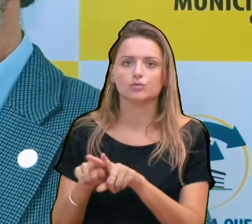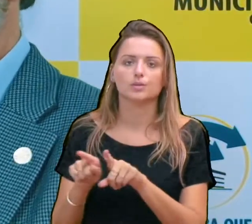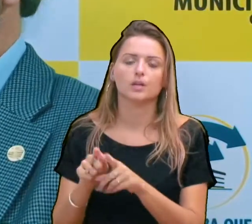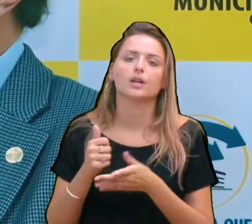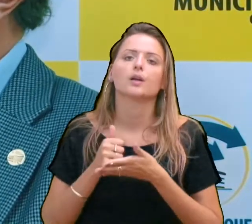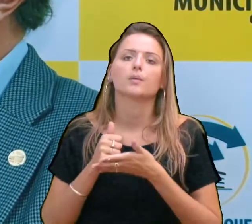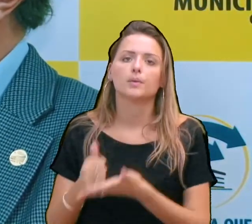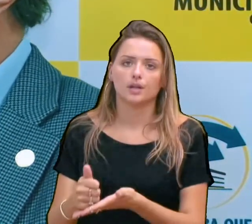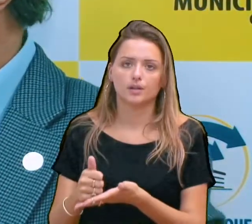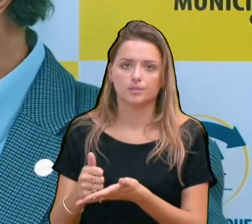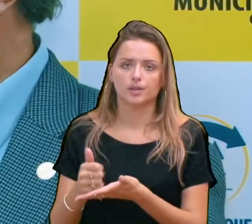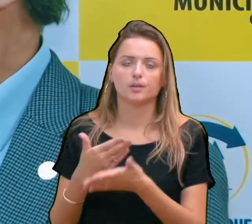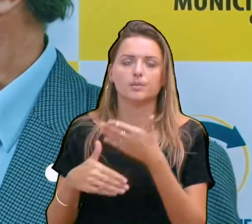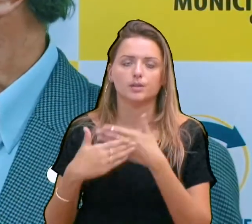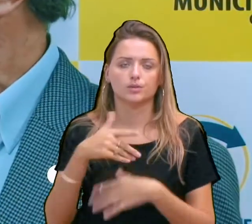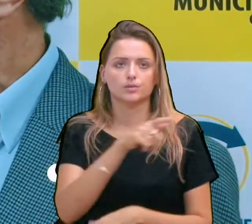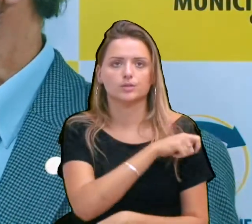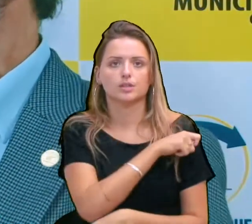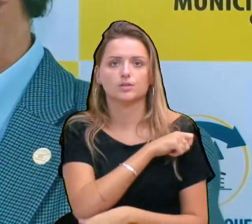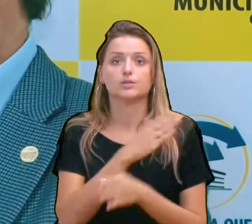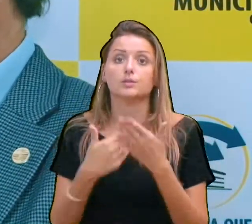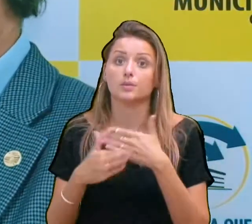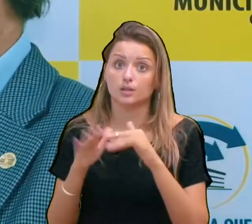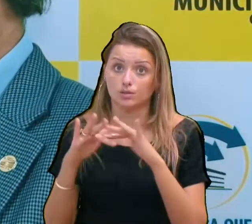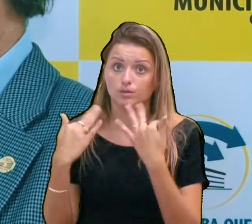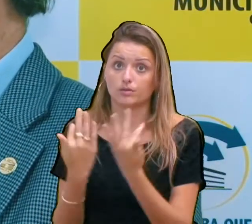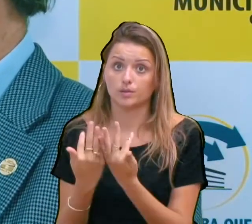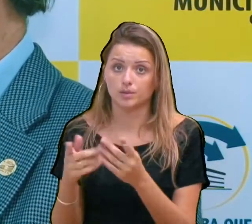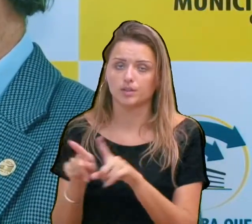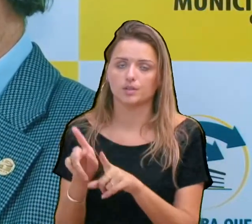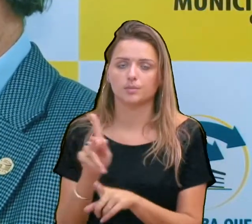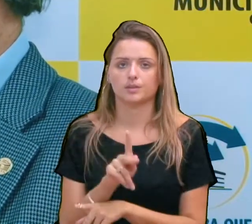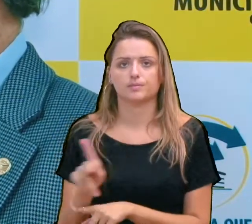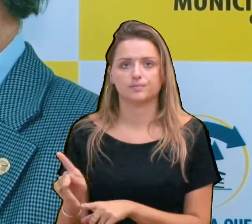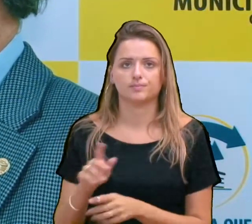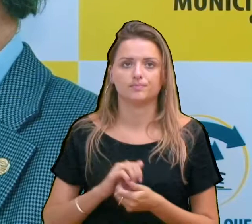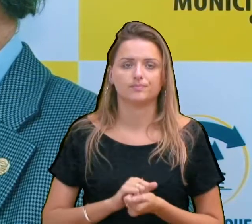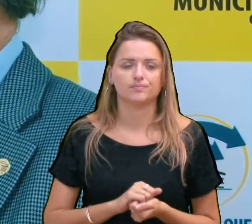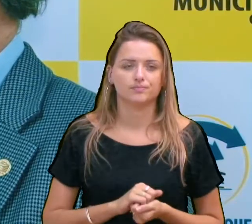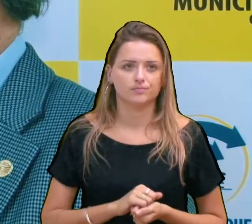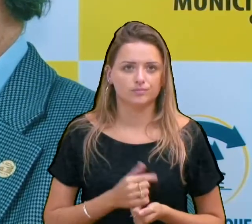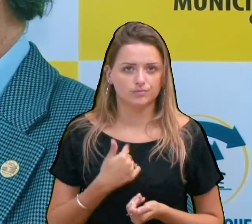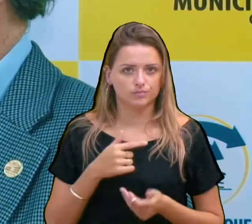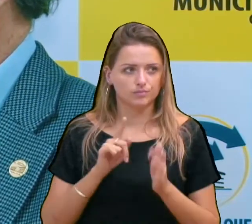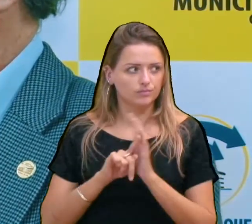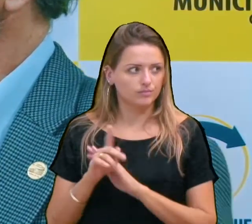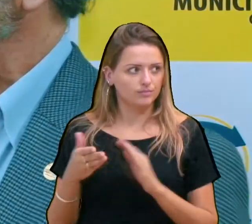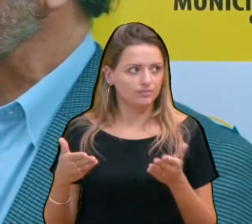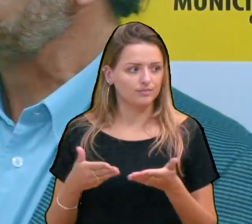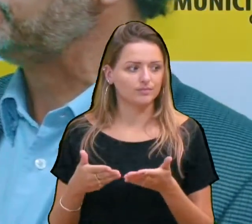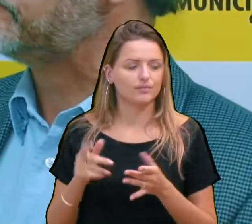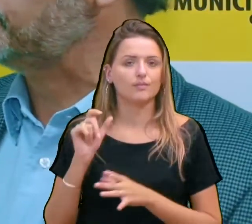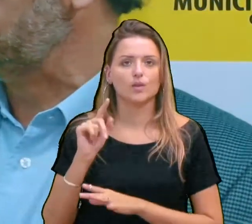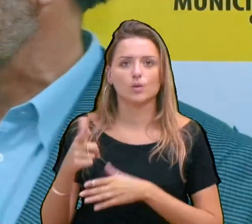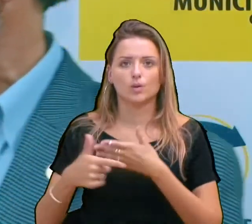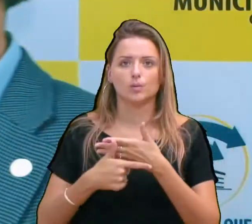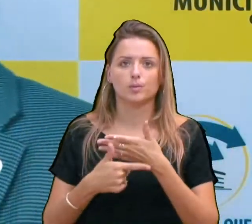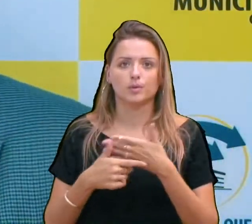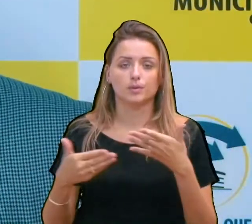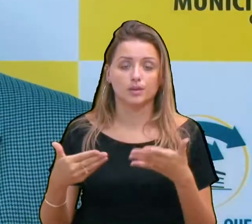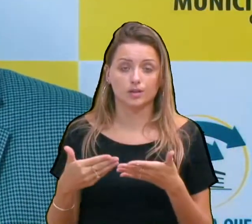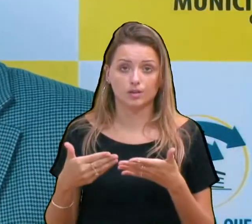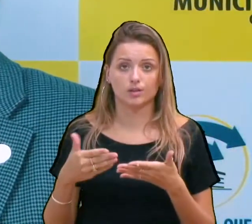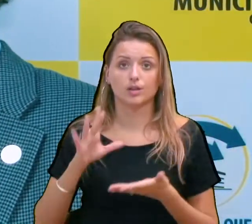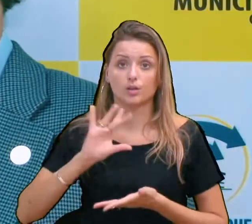apoio para esses estudantes, para esses familiares e para esses professores. Isso que eu ia perguntar agora, vereador, quais são os próximos passos, de que forma,